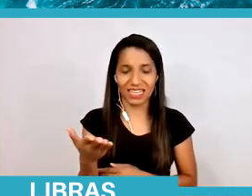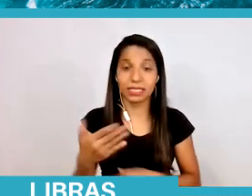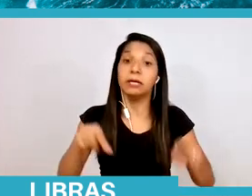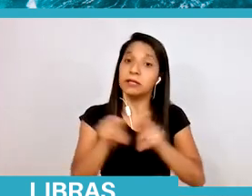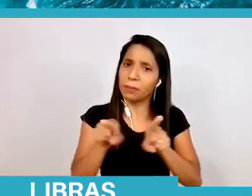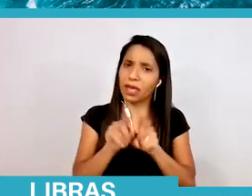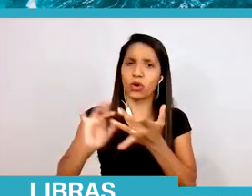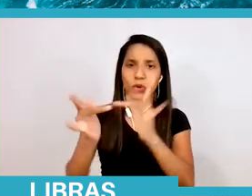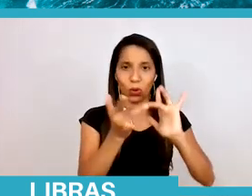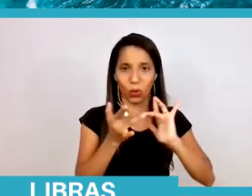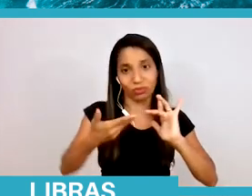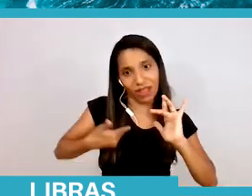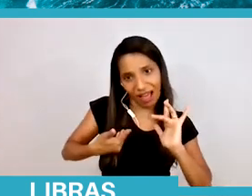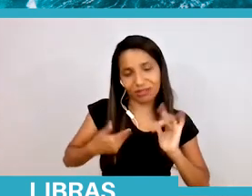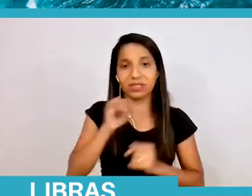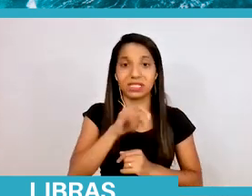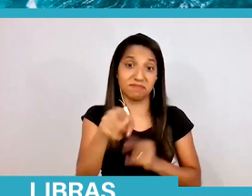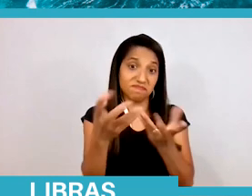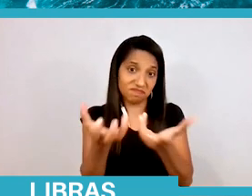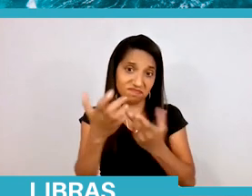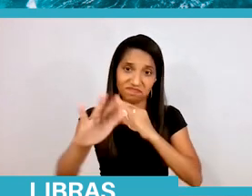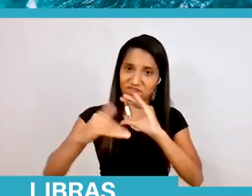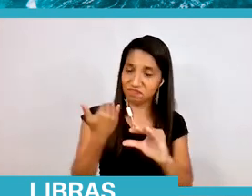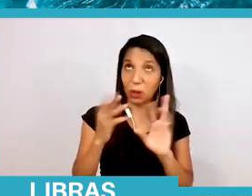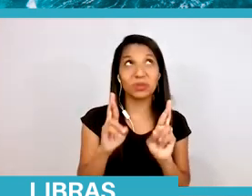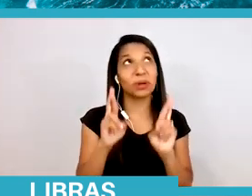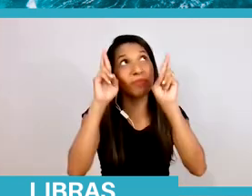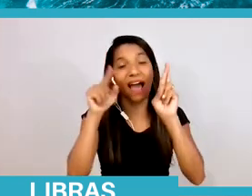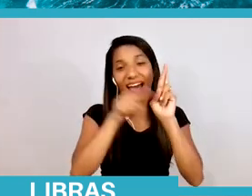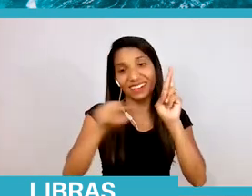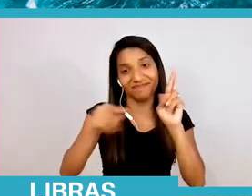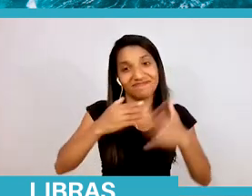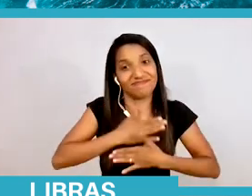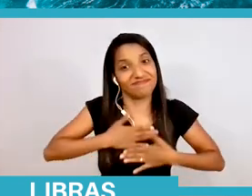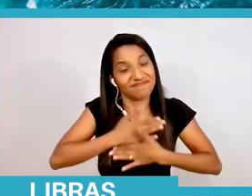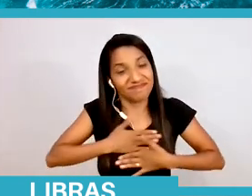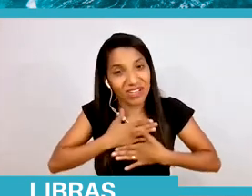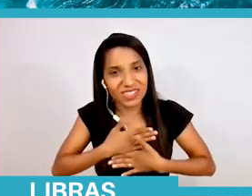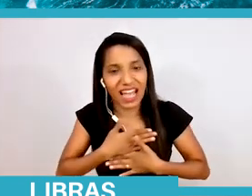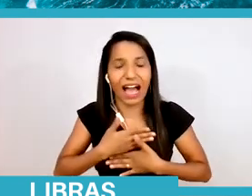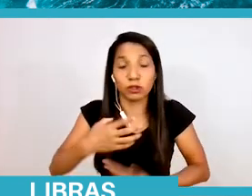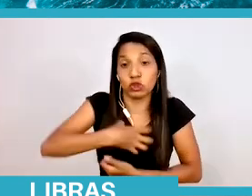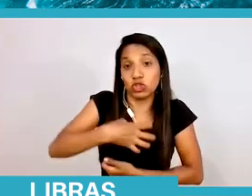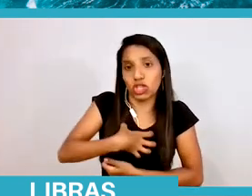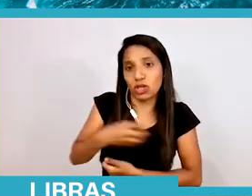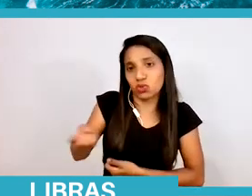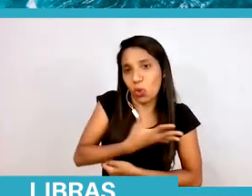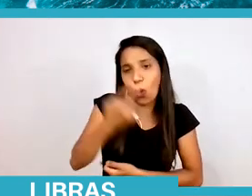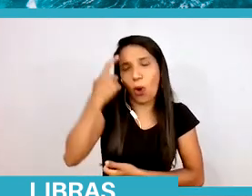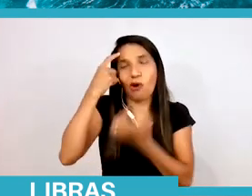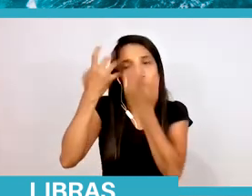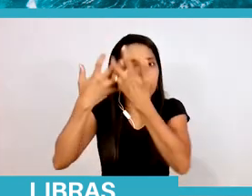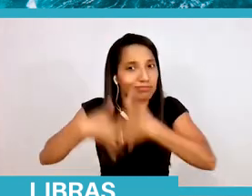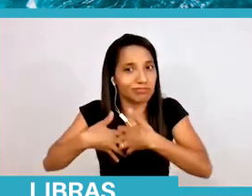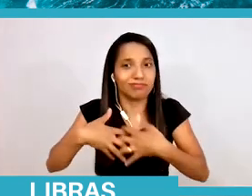Eu agradeço muito a atenção de vocês. Espero que tenham gostado. Eu tenha trago aí uma forma de pensar, de empreender,